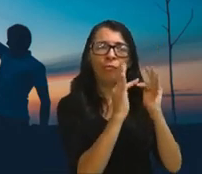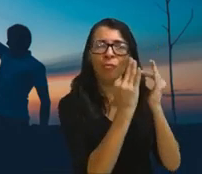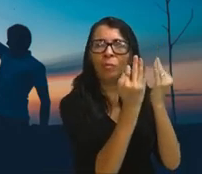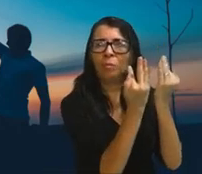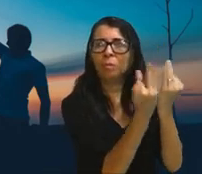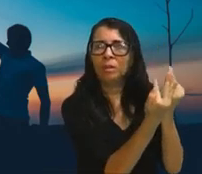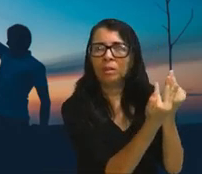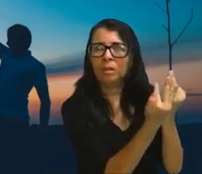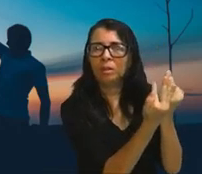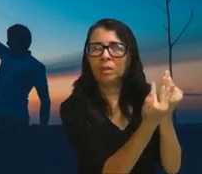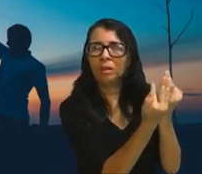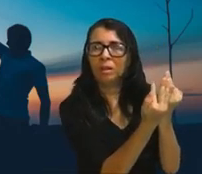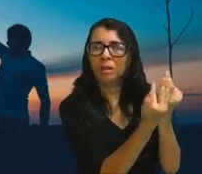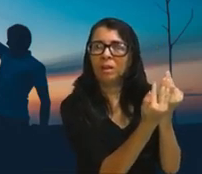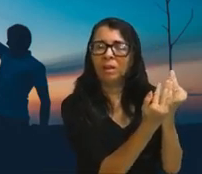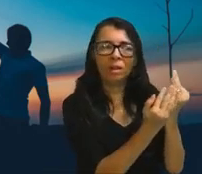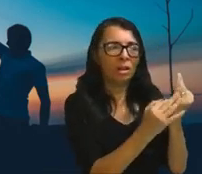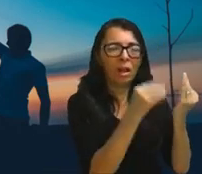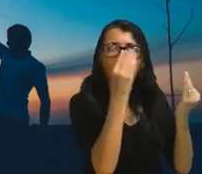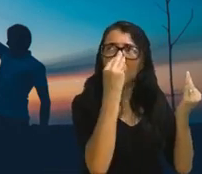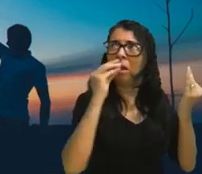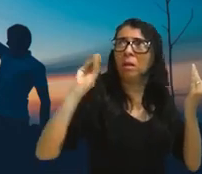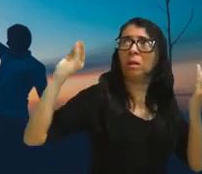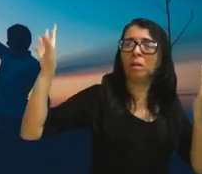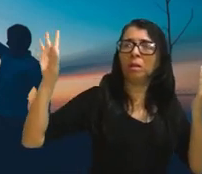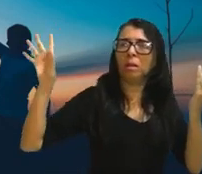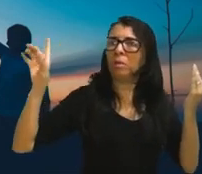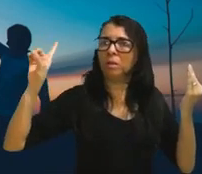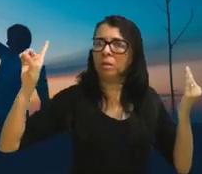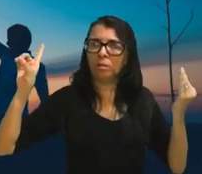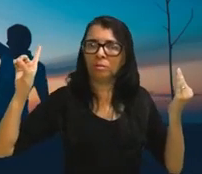saudável. Para que vocês possam, nesse período